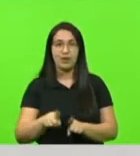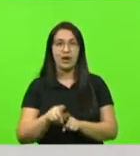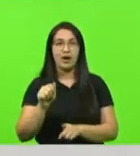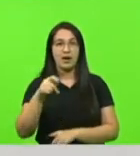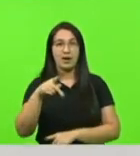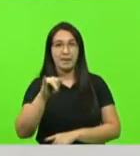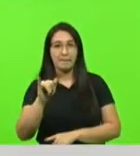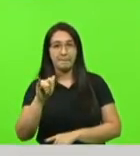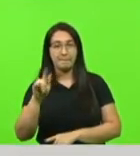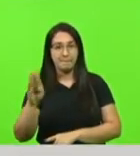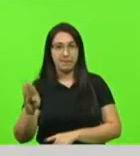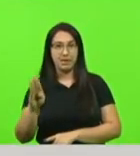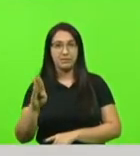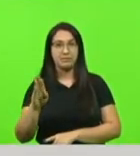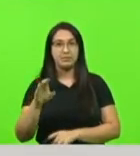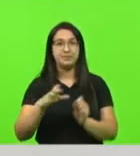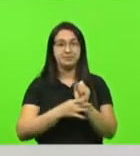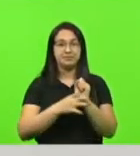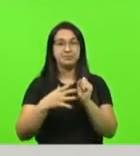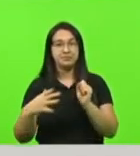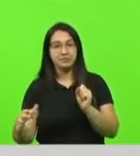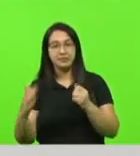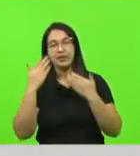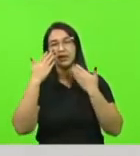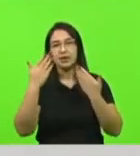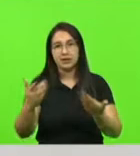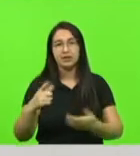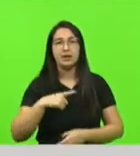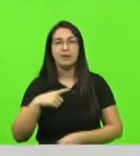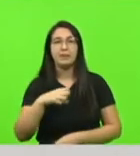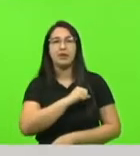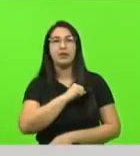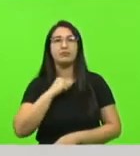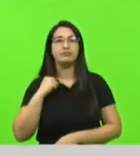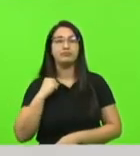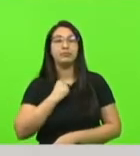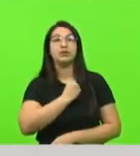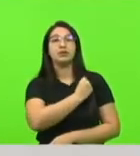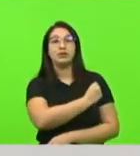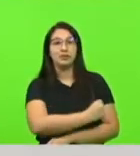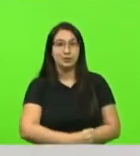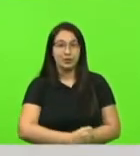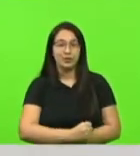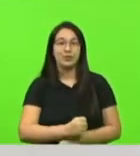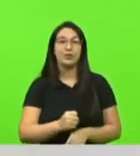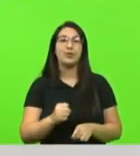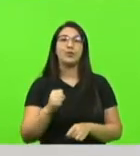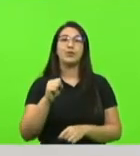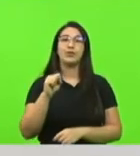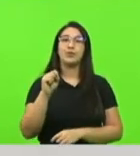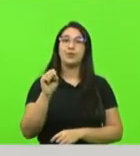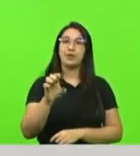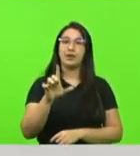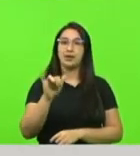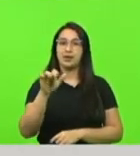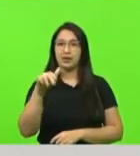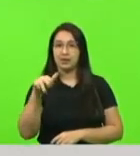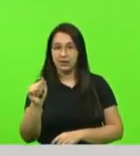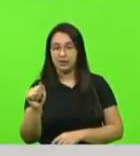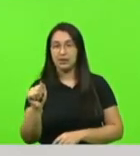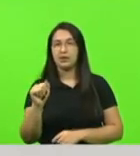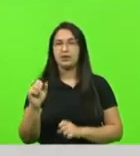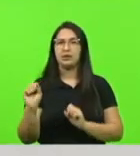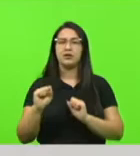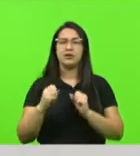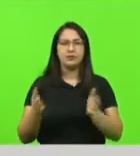Agradeço a presença dos meus sogros, Carlos César Casas e Eliana Casas, por todo o incentivo e apoio que